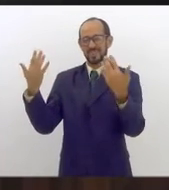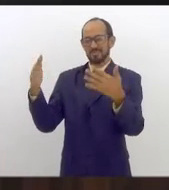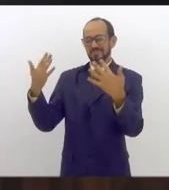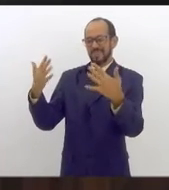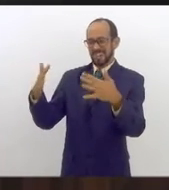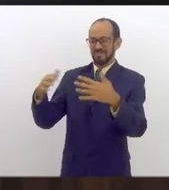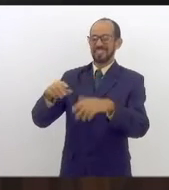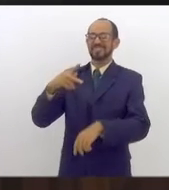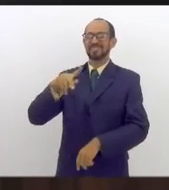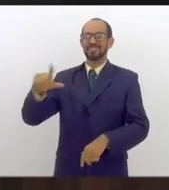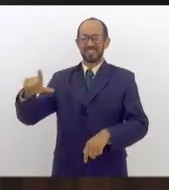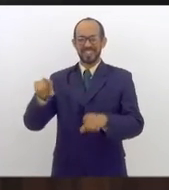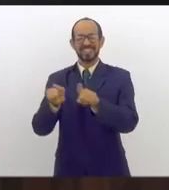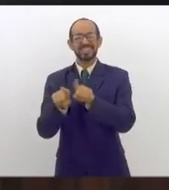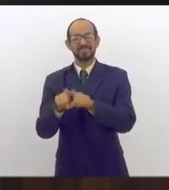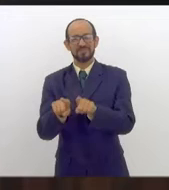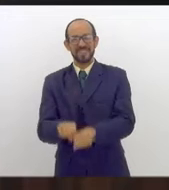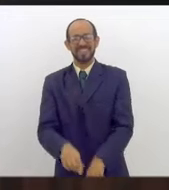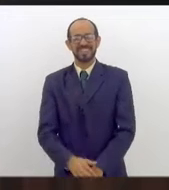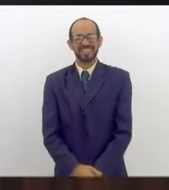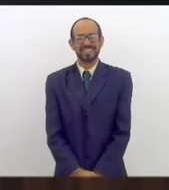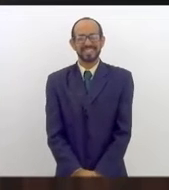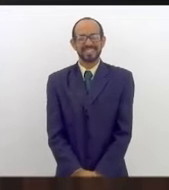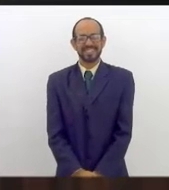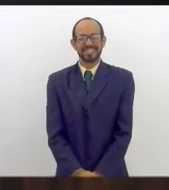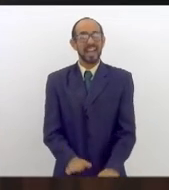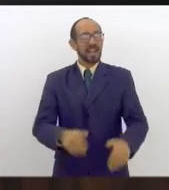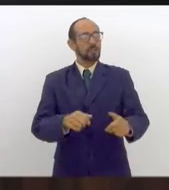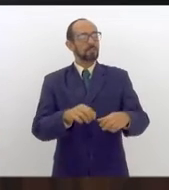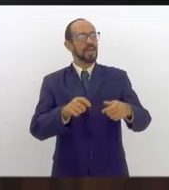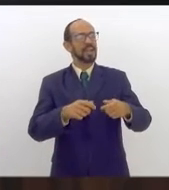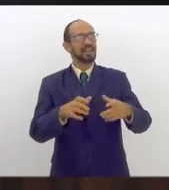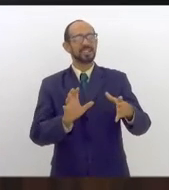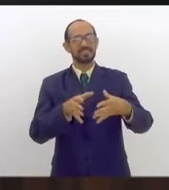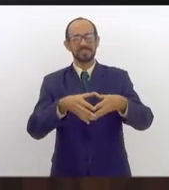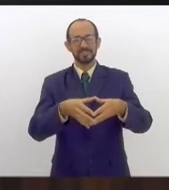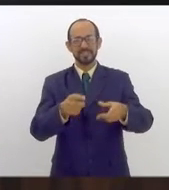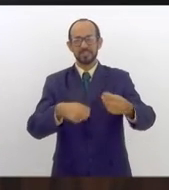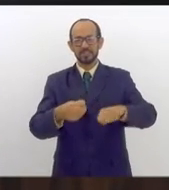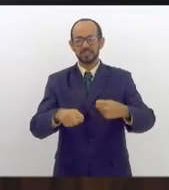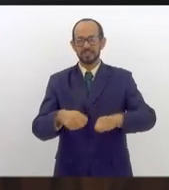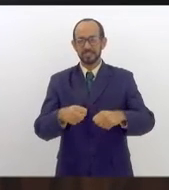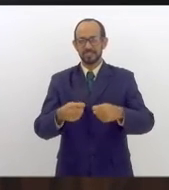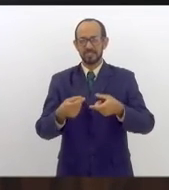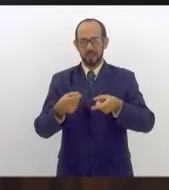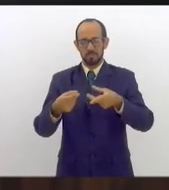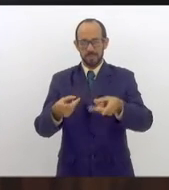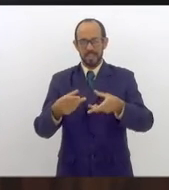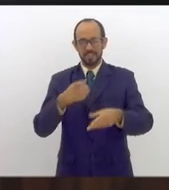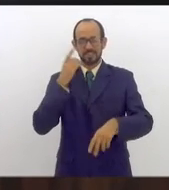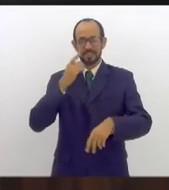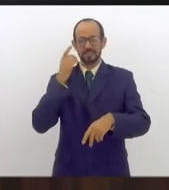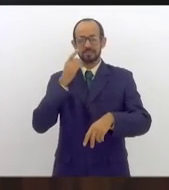projeto também, tá? Obrigada. Pela Comissão de Economia, Indústria e Comércio, deputado...